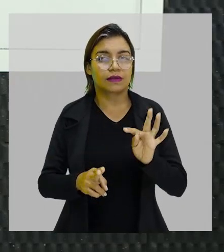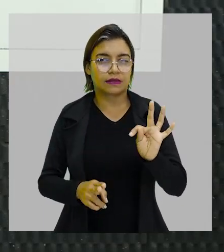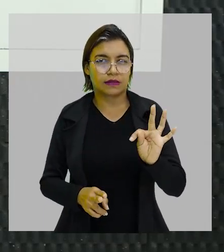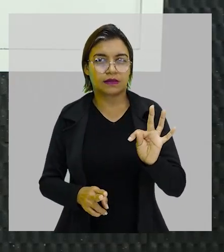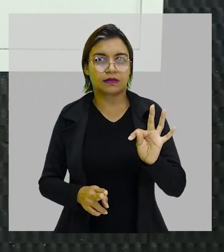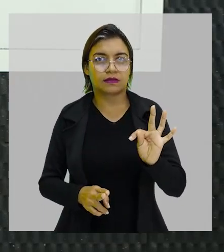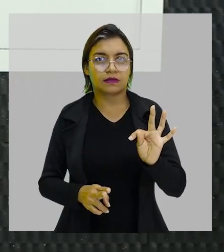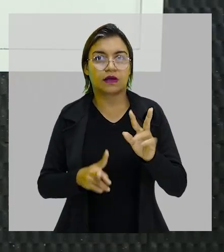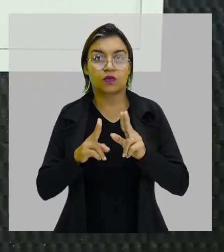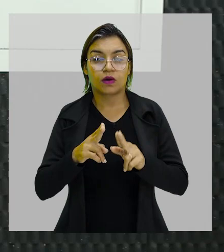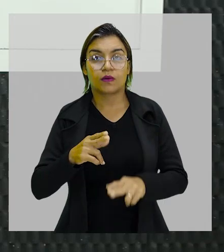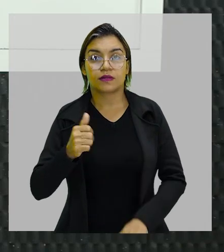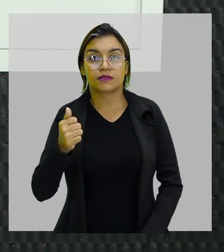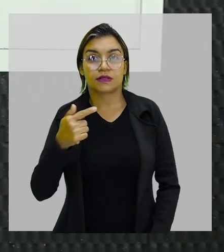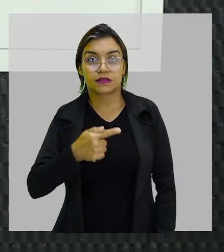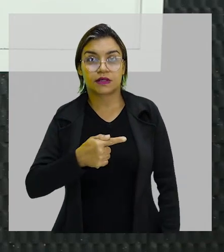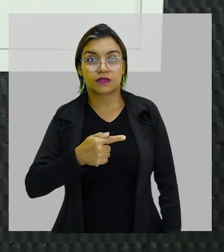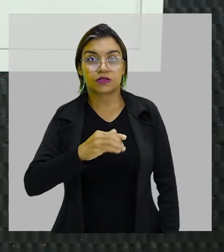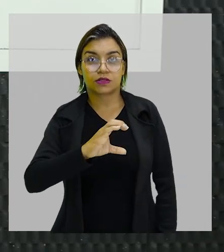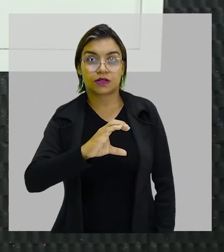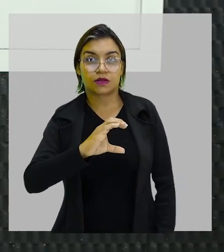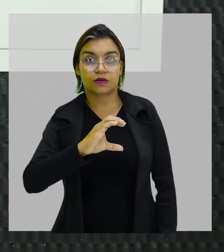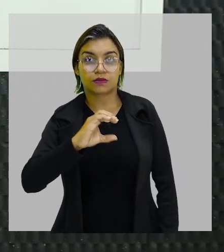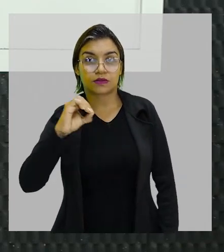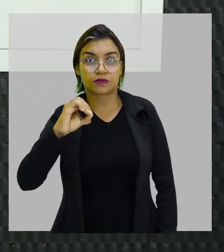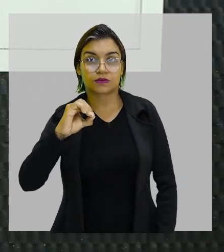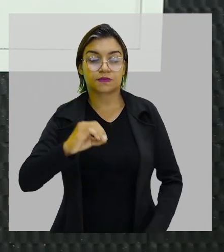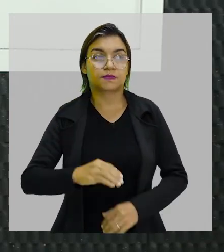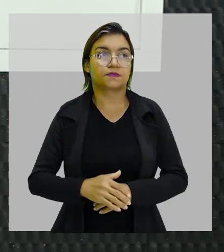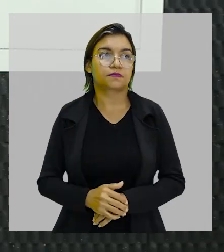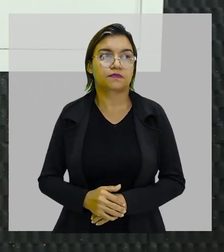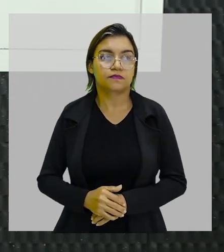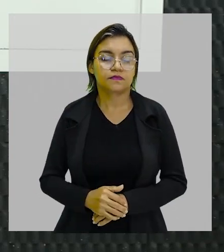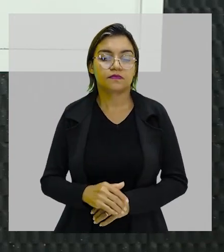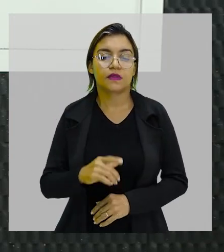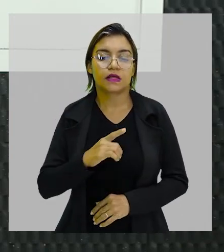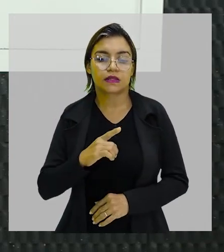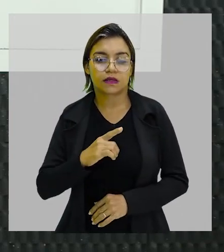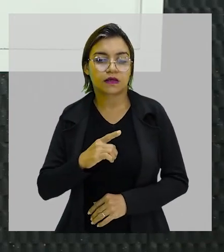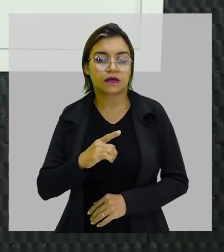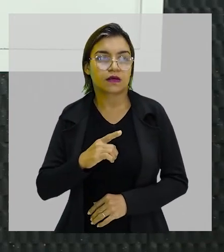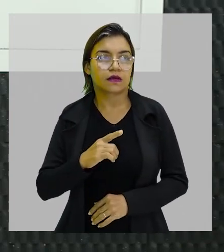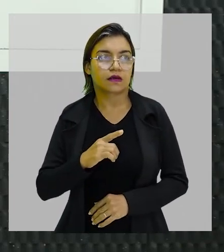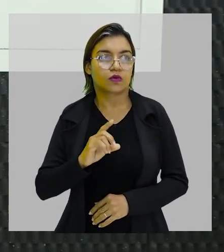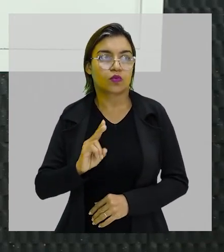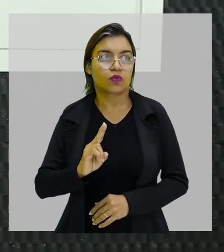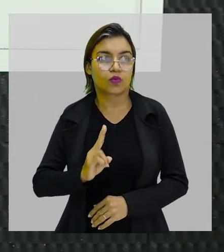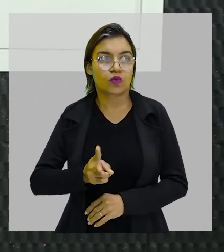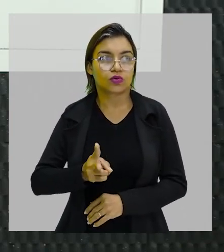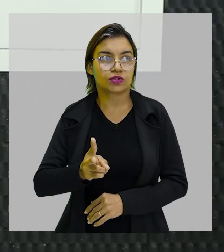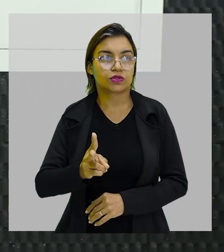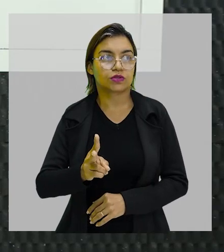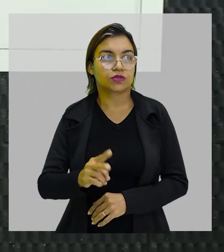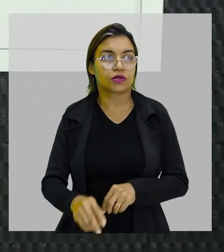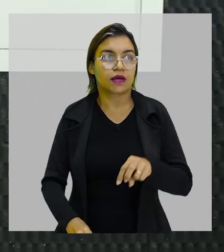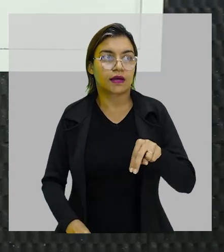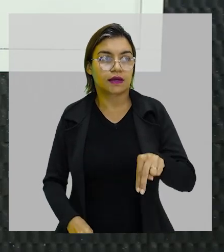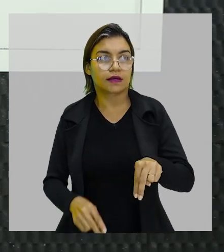graus Celsius. Tá ok? Então ele dá aí a constante de Avogadro, né, o número de Avogadro, que é